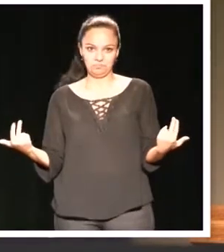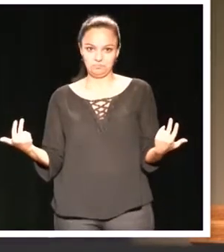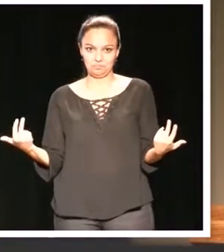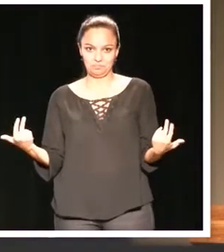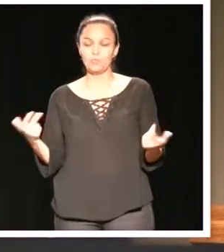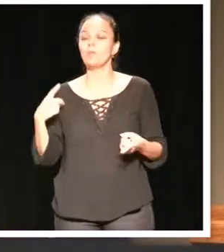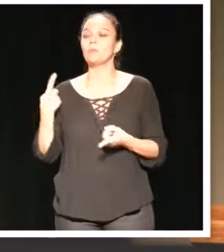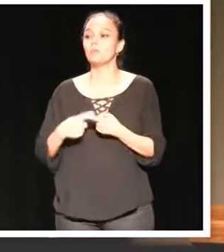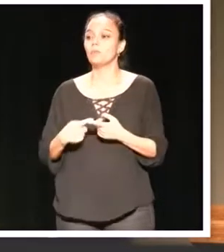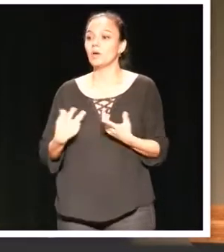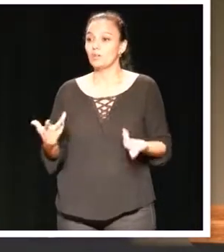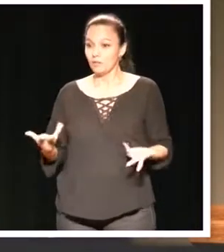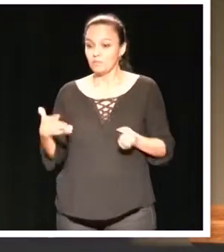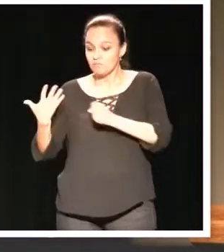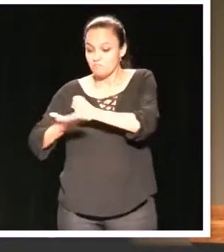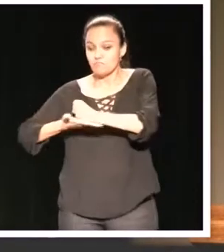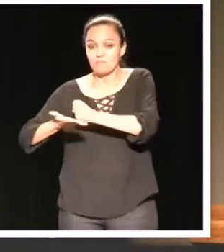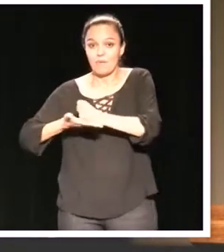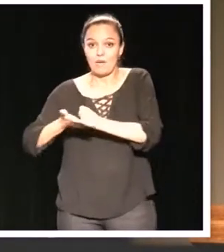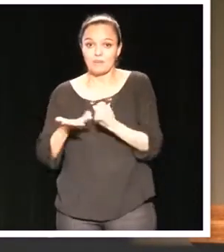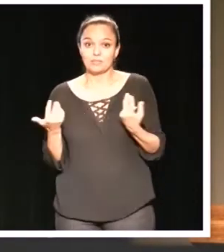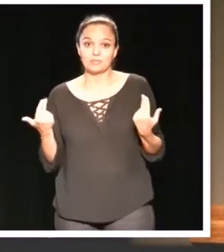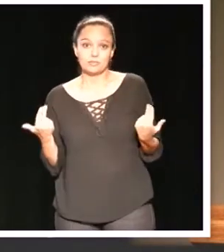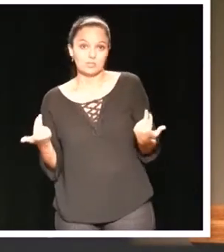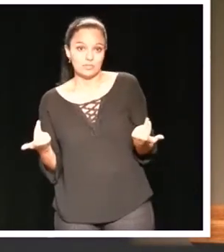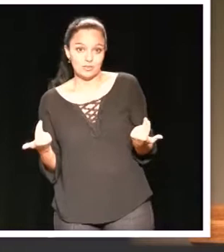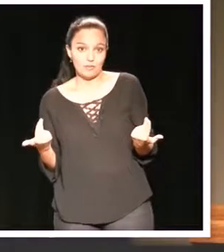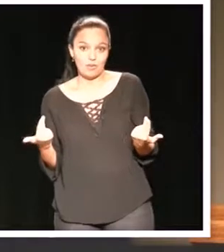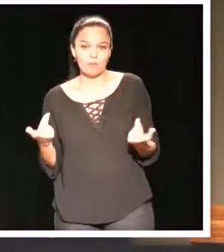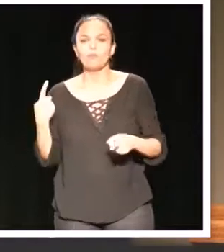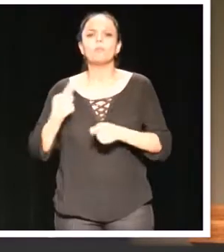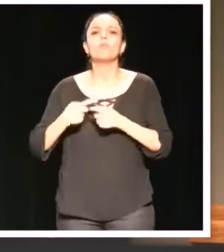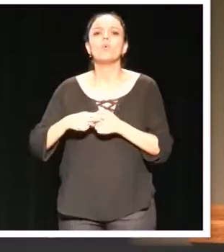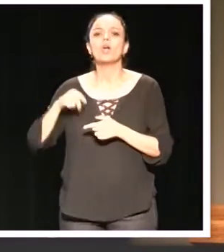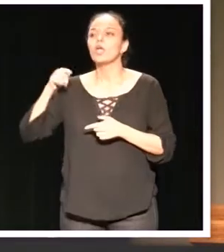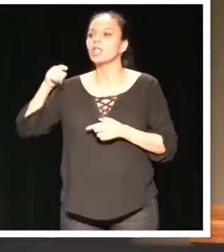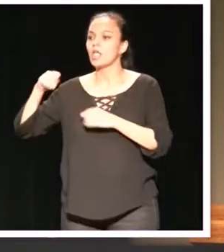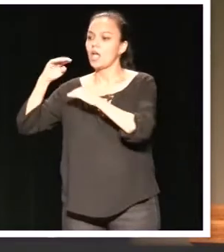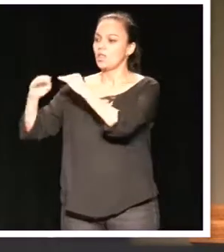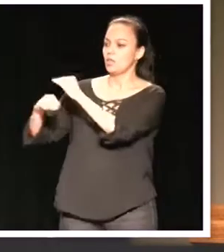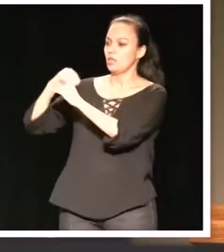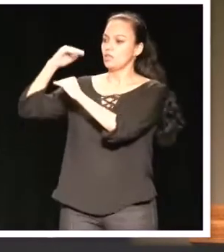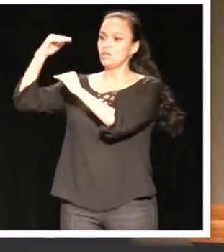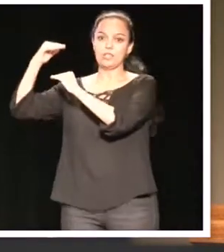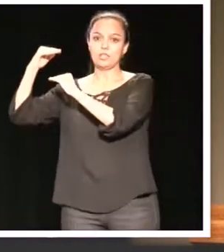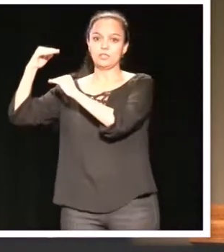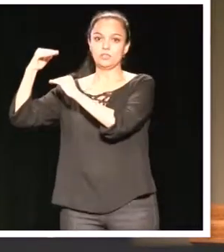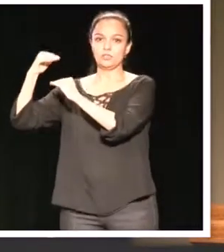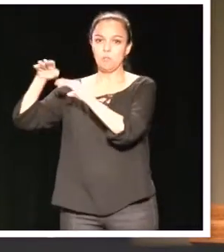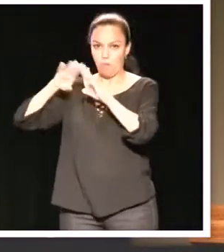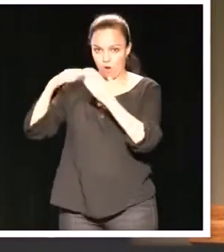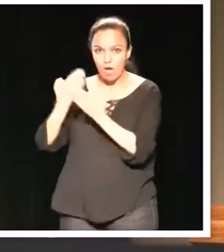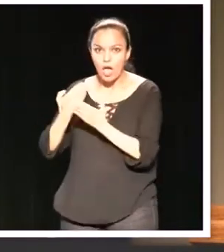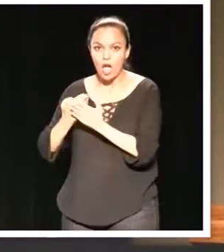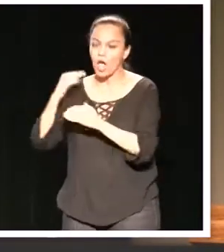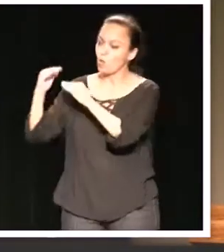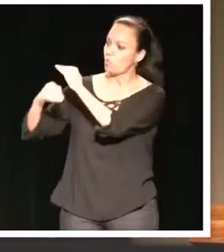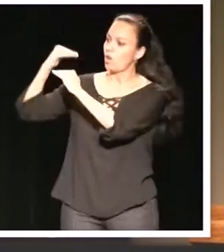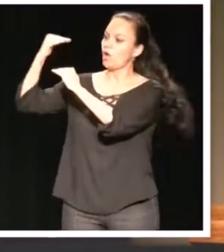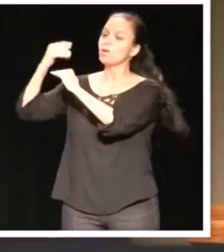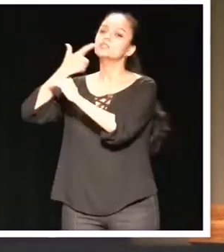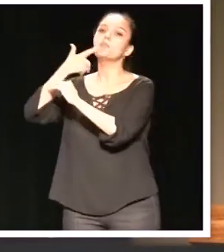obviamente, o majoritário numa aula não vai ser o surdo, nunca. E a aula não vai ser um